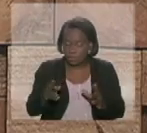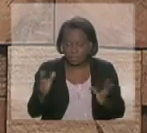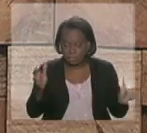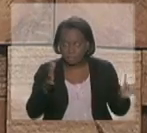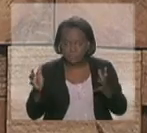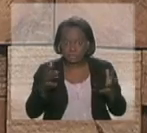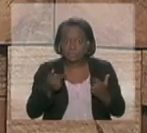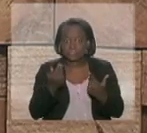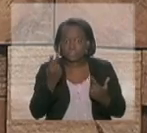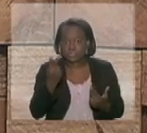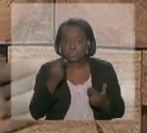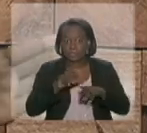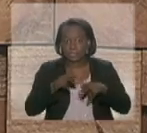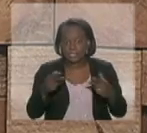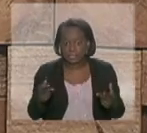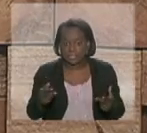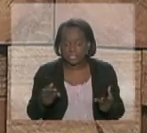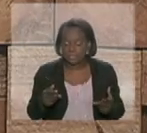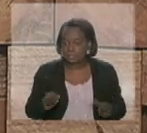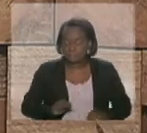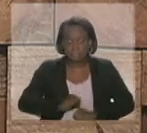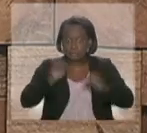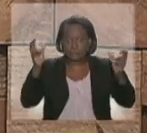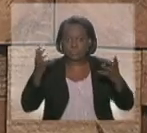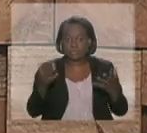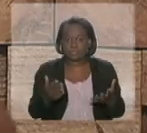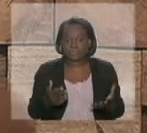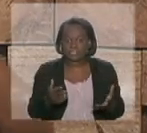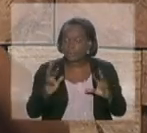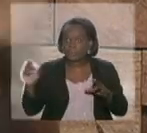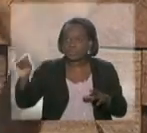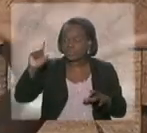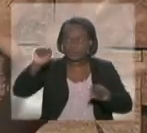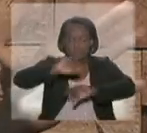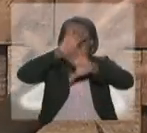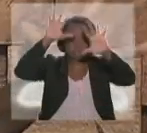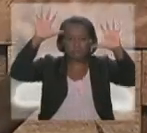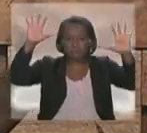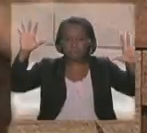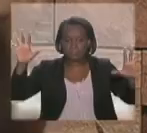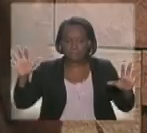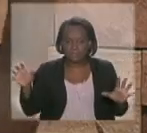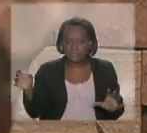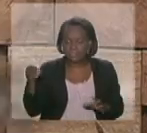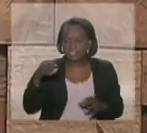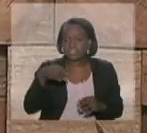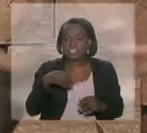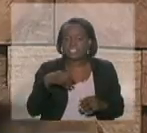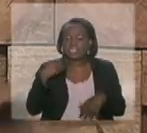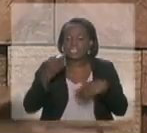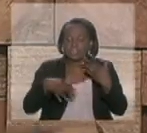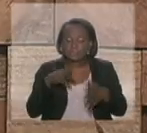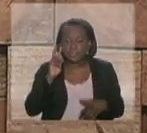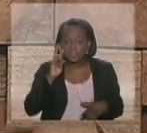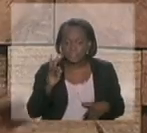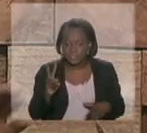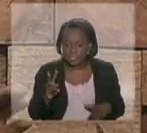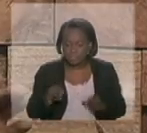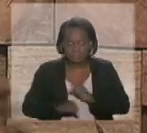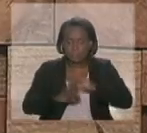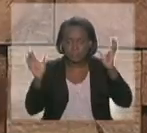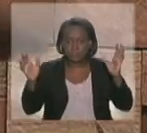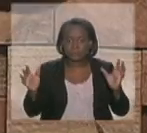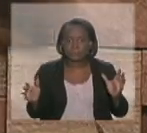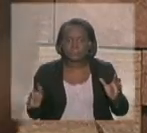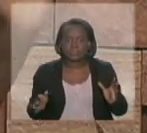então foi tudo ao mesmo tempo foram as duas coisas ao mesmo tempo foi uma explosão mesmo solar assim uma coisa dentro do mapa astral né depois eu